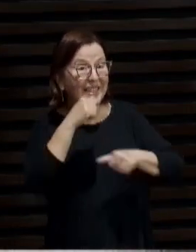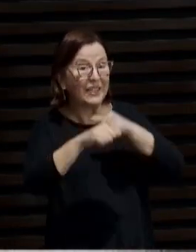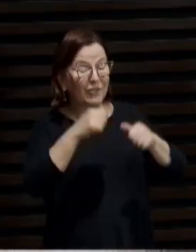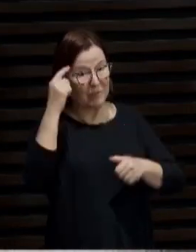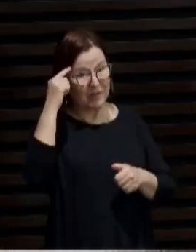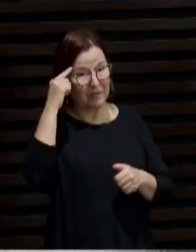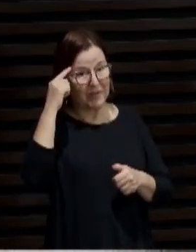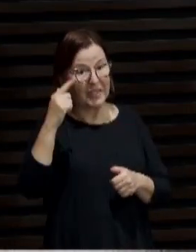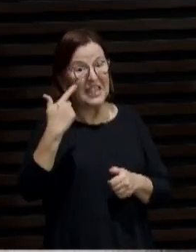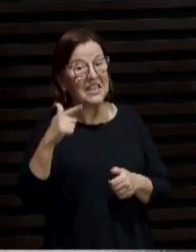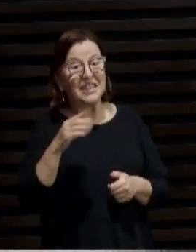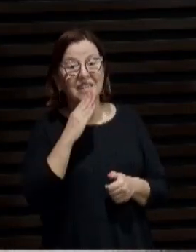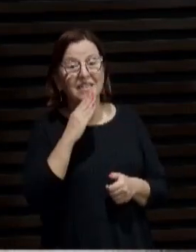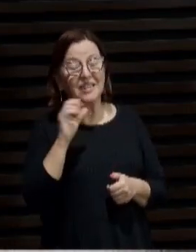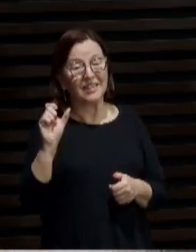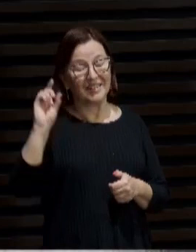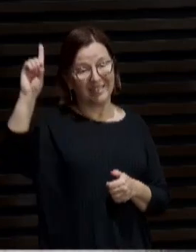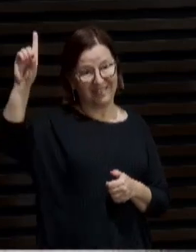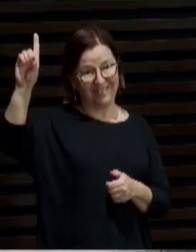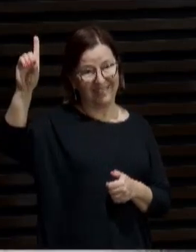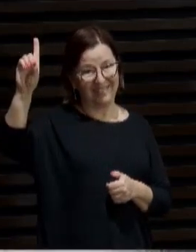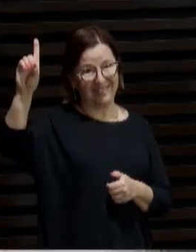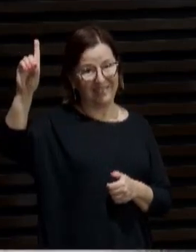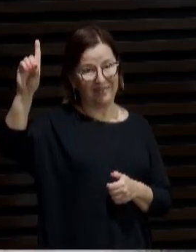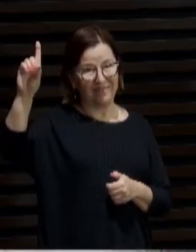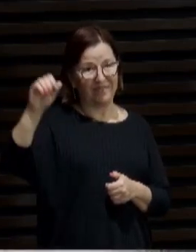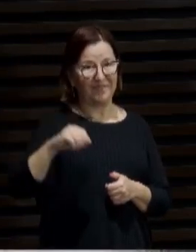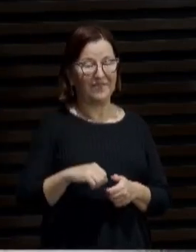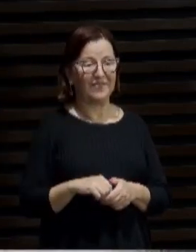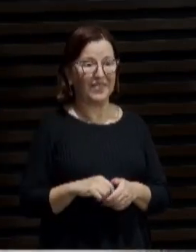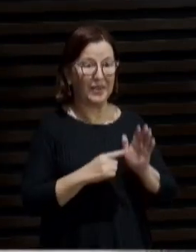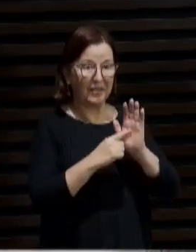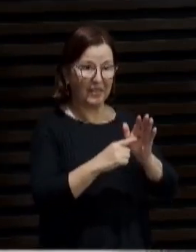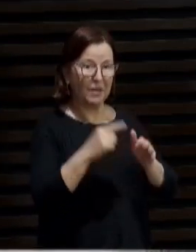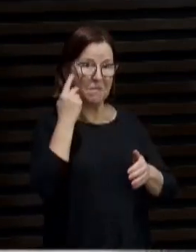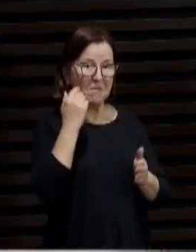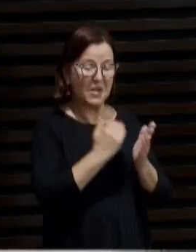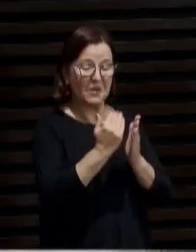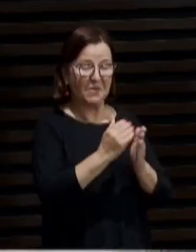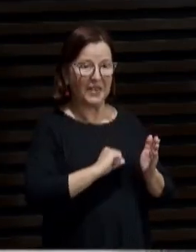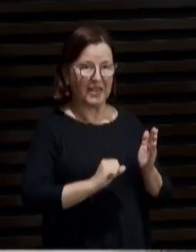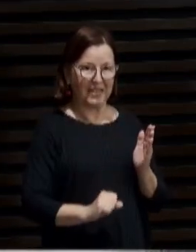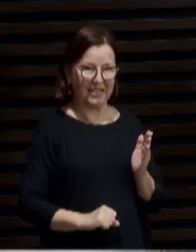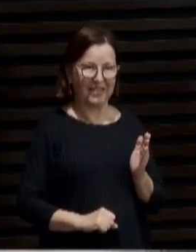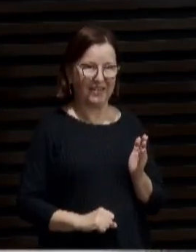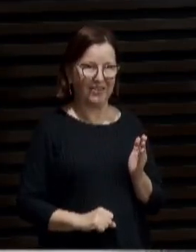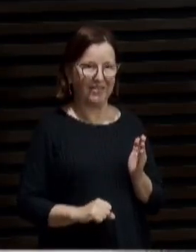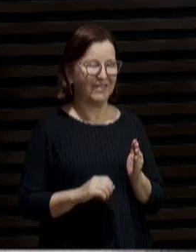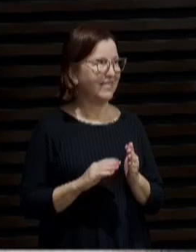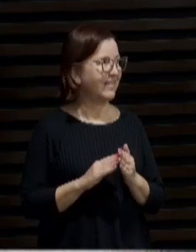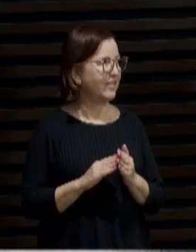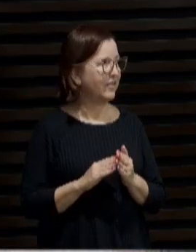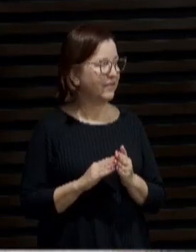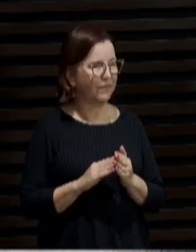palavra. Esse se apresentar é se apresentar para o sumo sacerdote pegar a adaga dele. E à medida em que ele vai